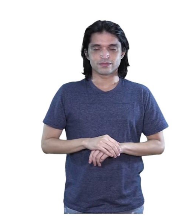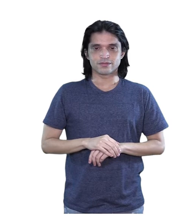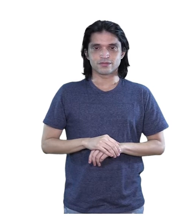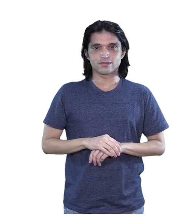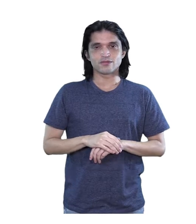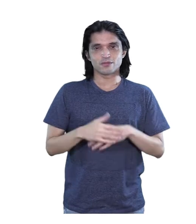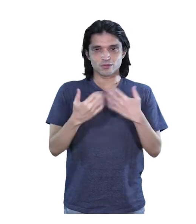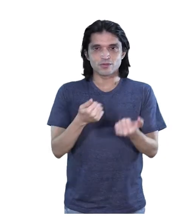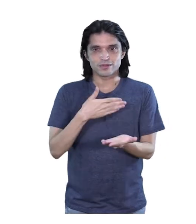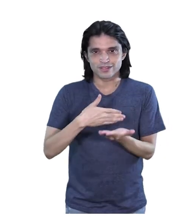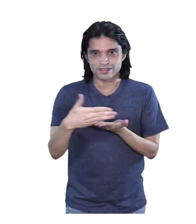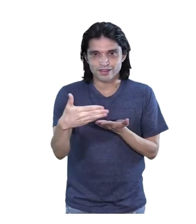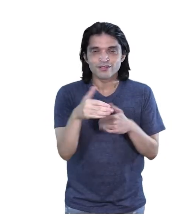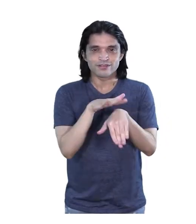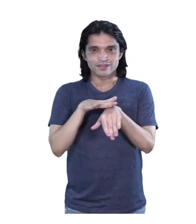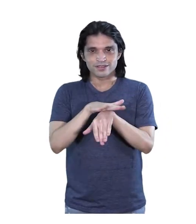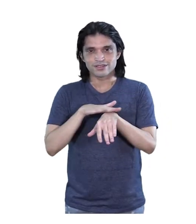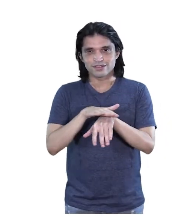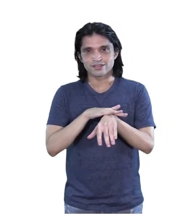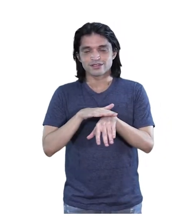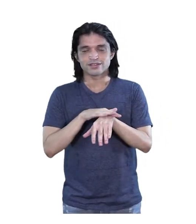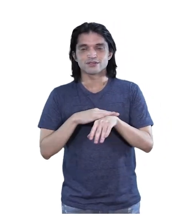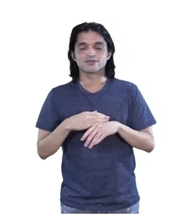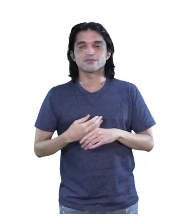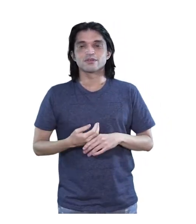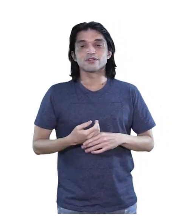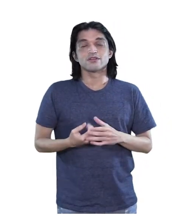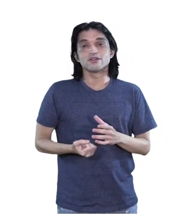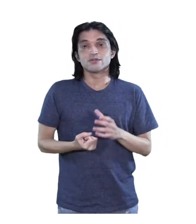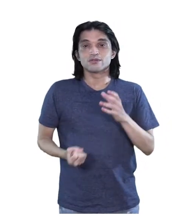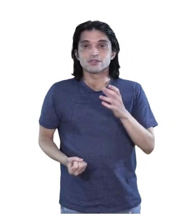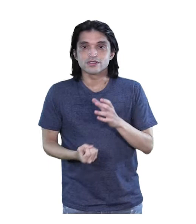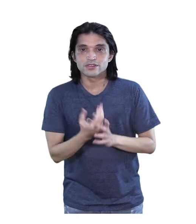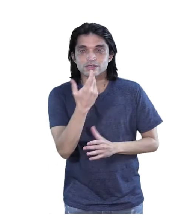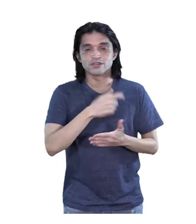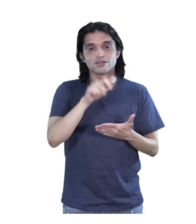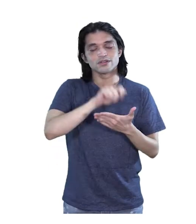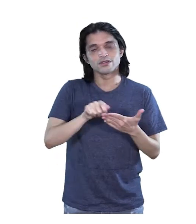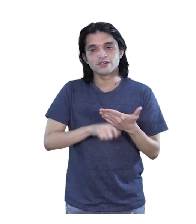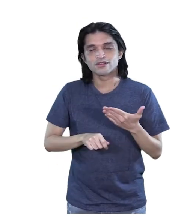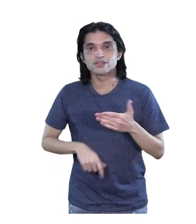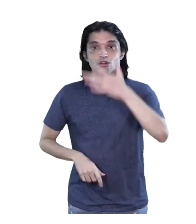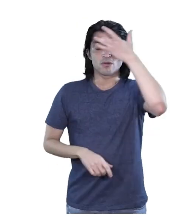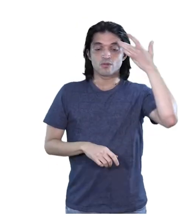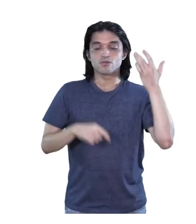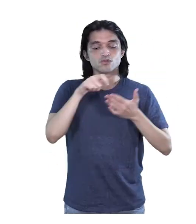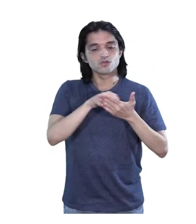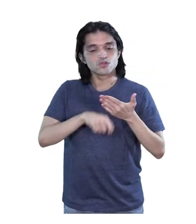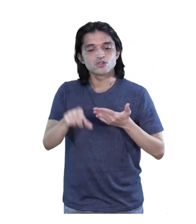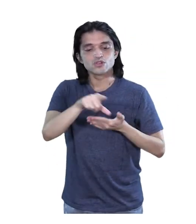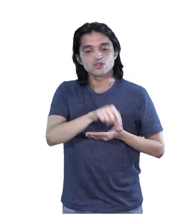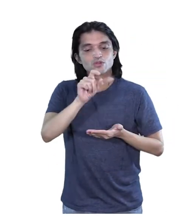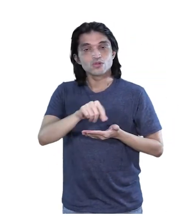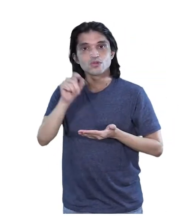começar conversando um pouco sobre a produção literária, as escolhas feitas pelo escritor, a tradição literária